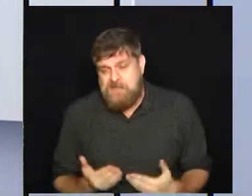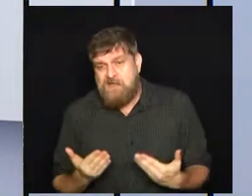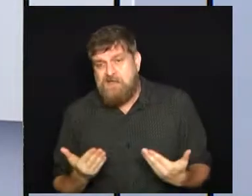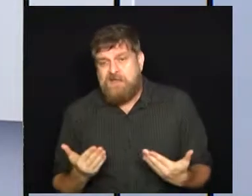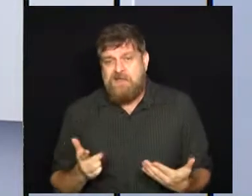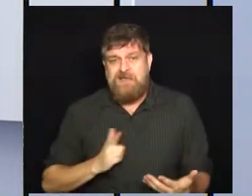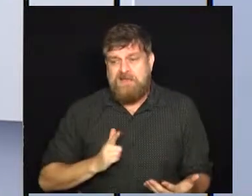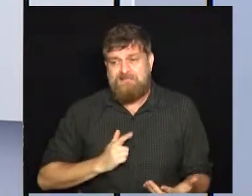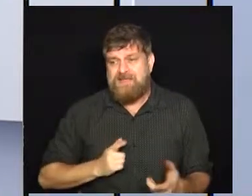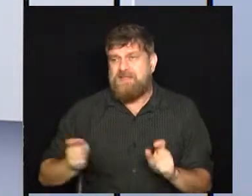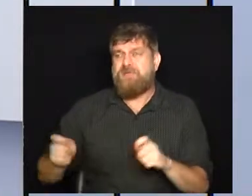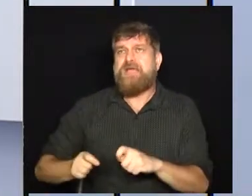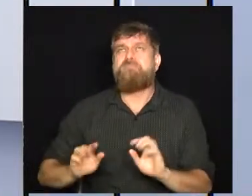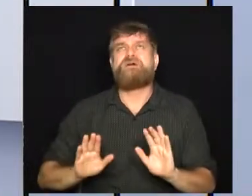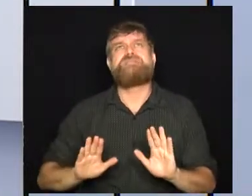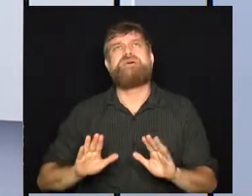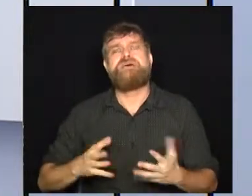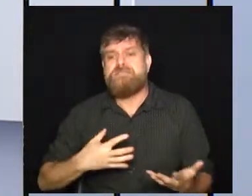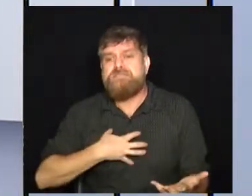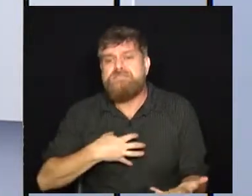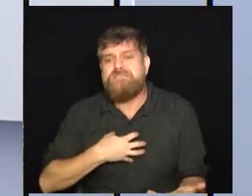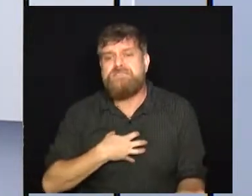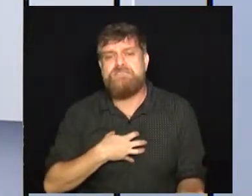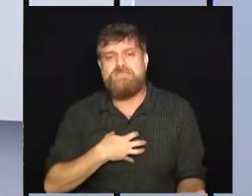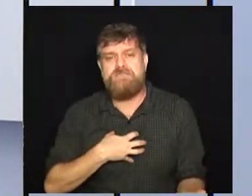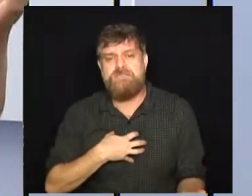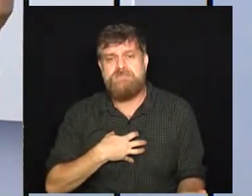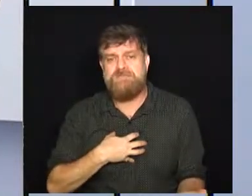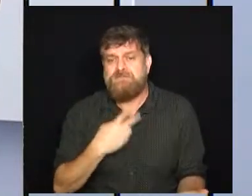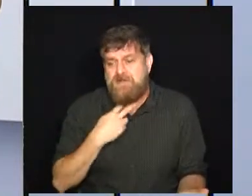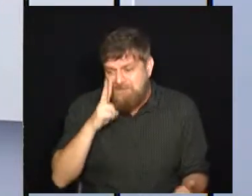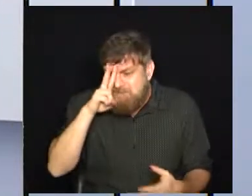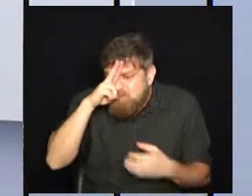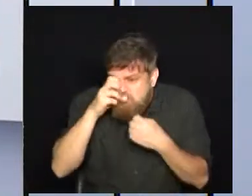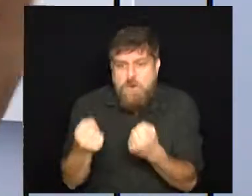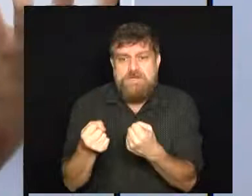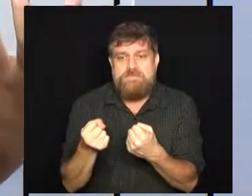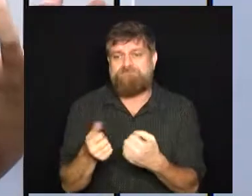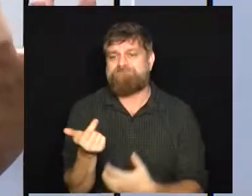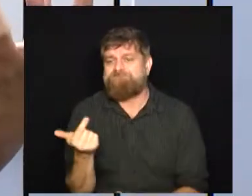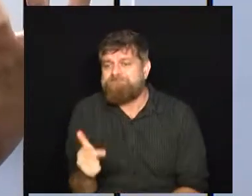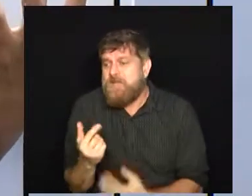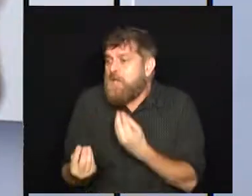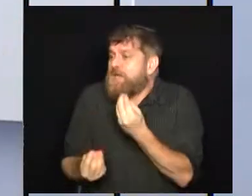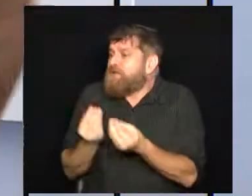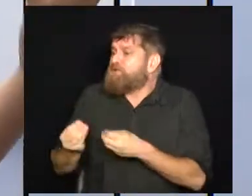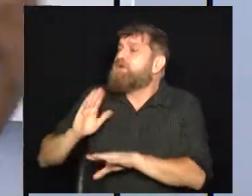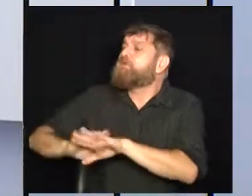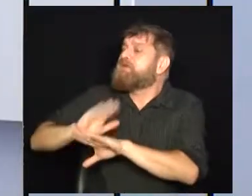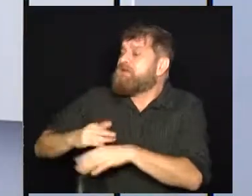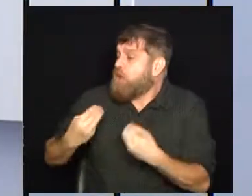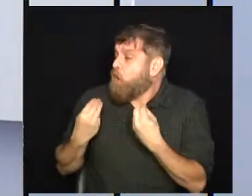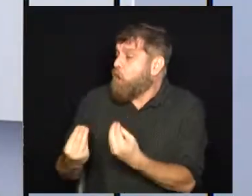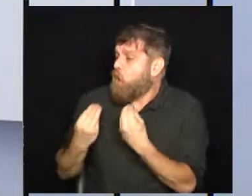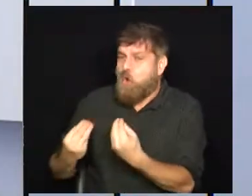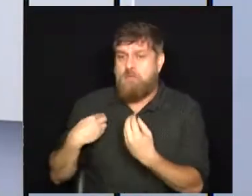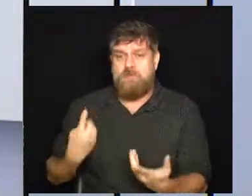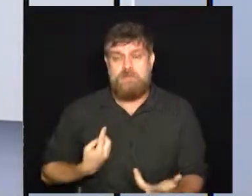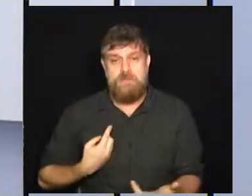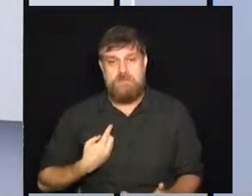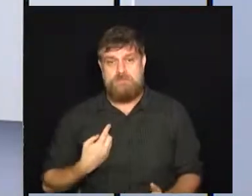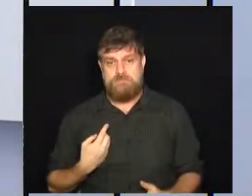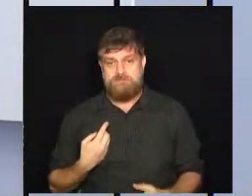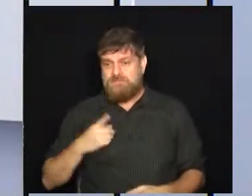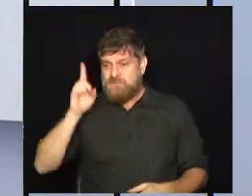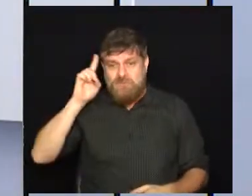não é incapaz, mas ela se sente não tem forças, sabe? Mas como é que eu faço? Isso é um questionamento que todo